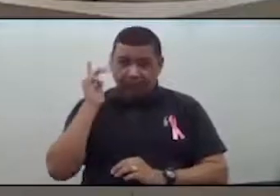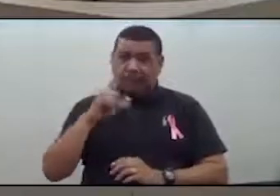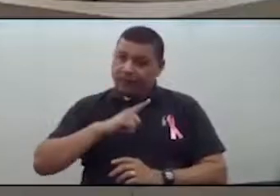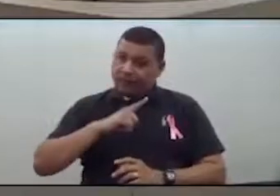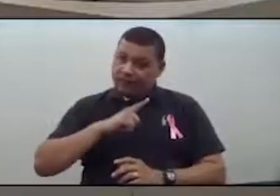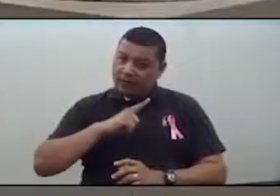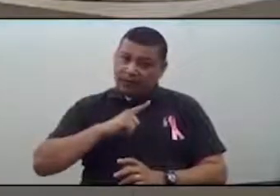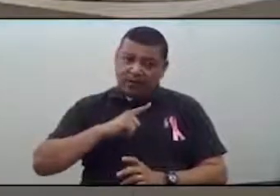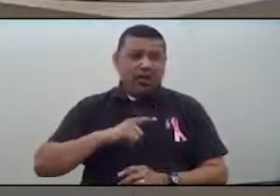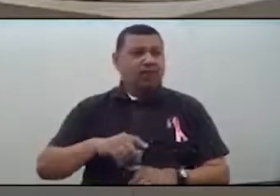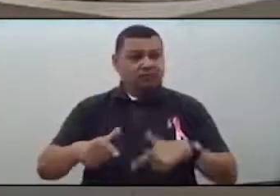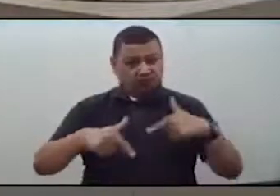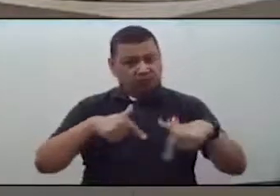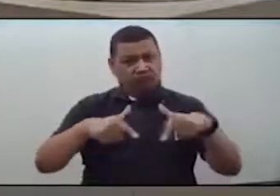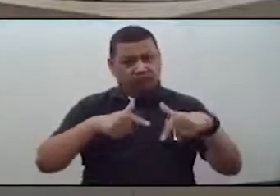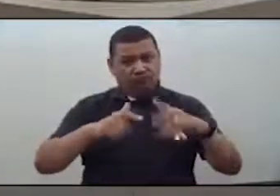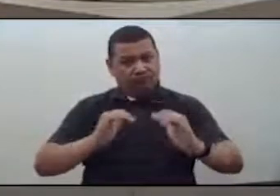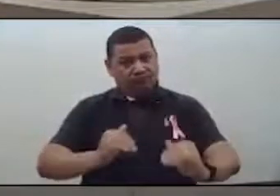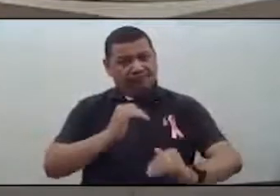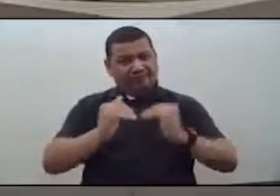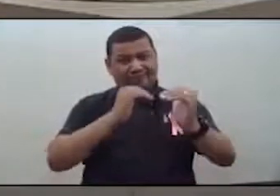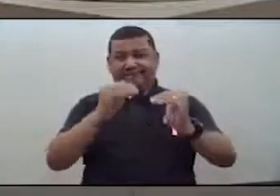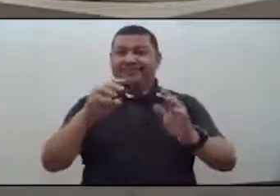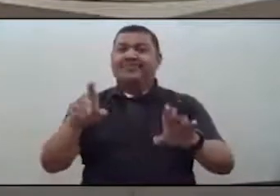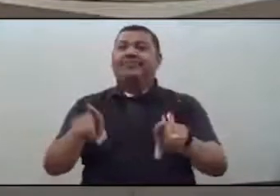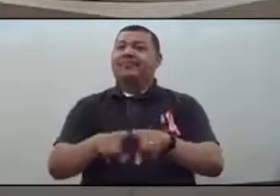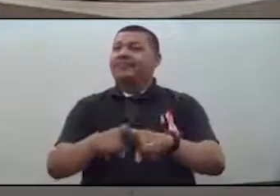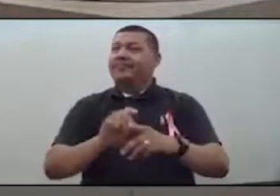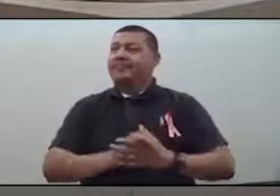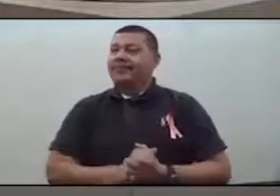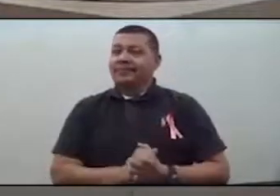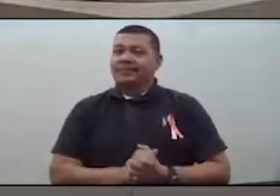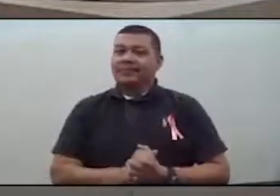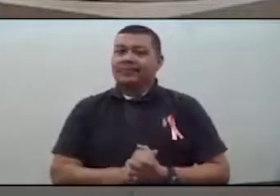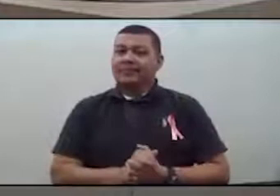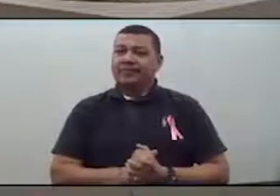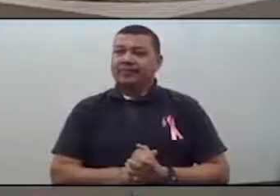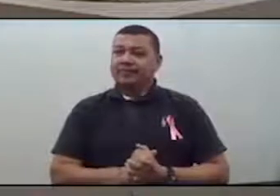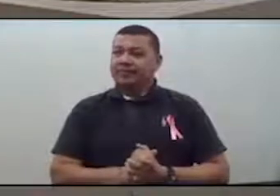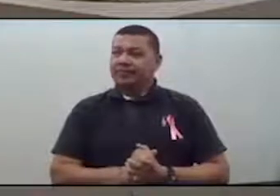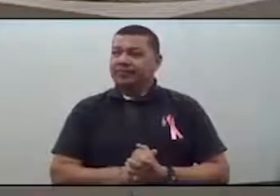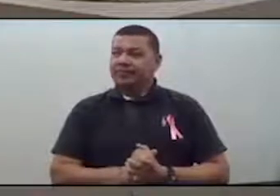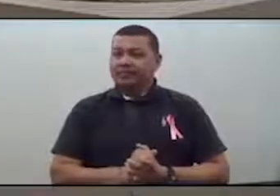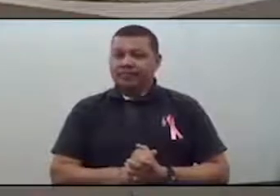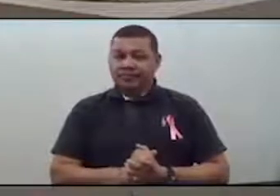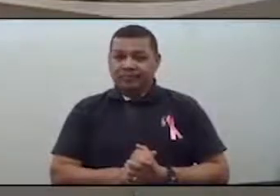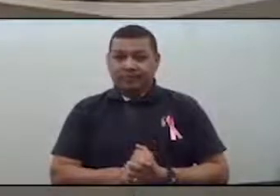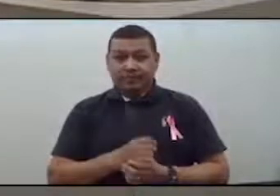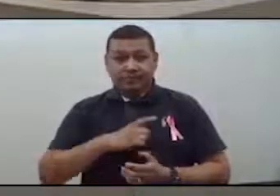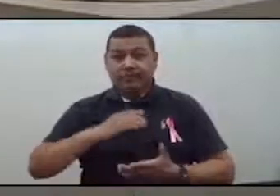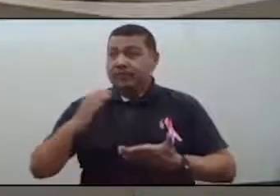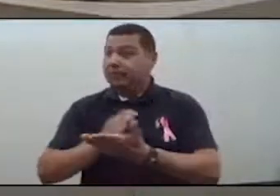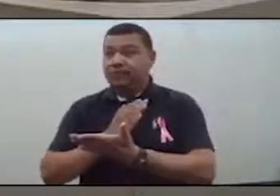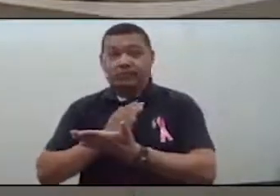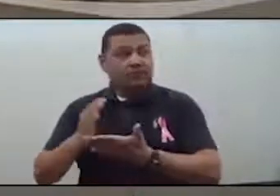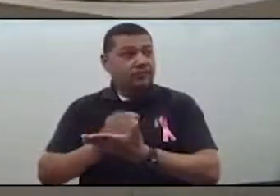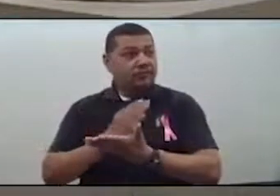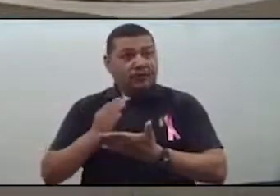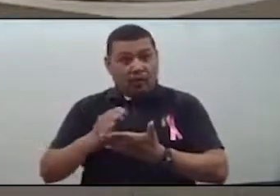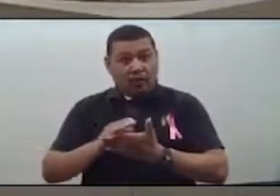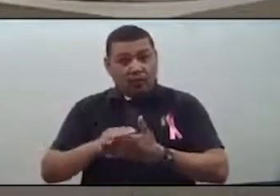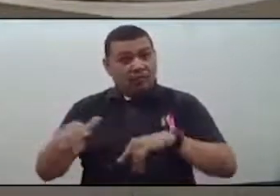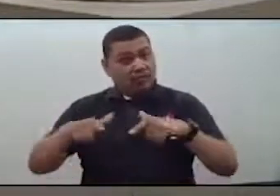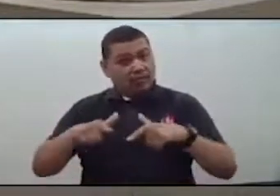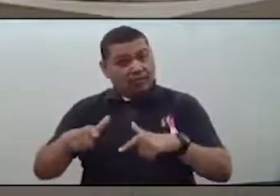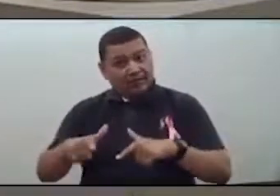esportes. E dizer que tem também, que isso não é unanimidade, tem funcionários ali que estão deixando muito a